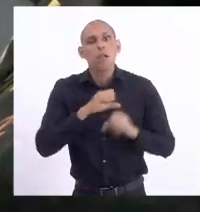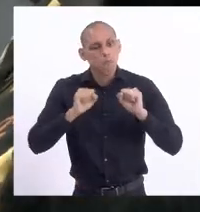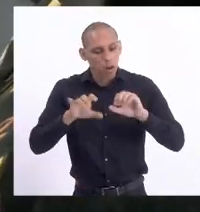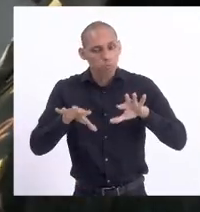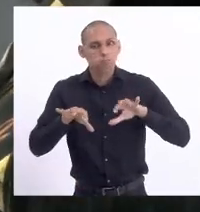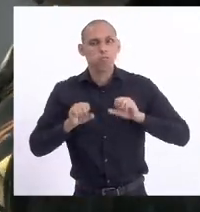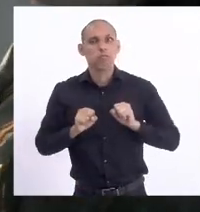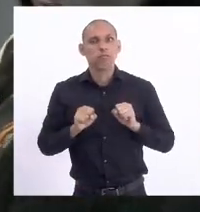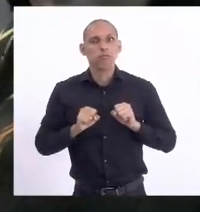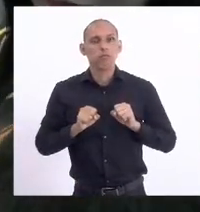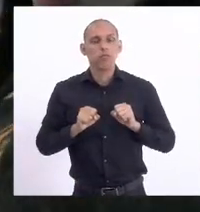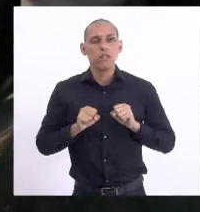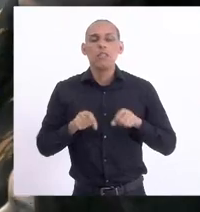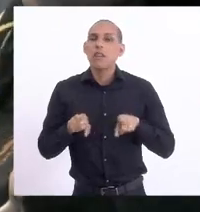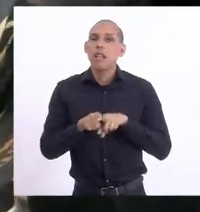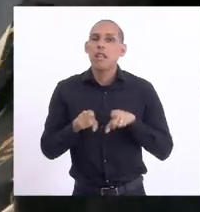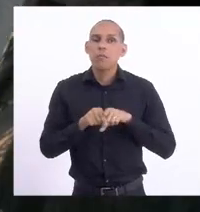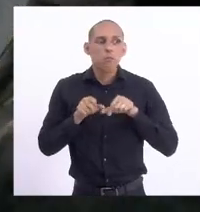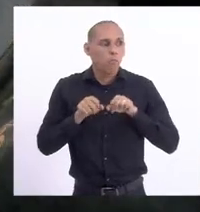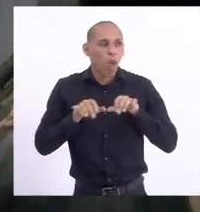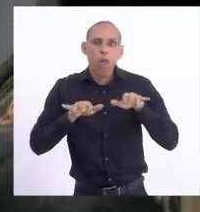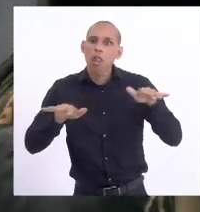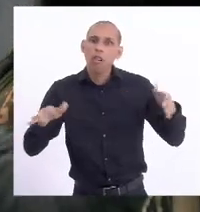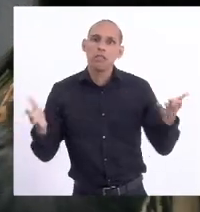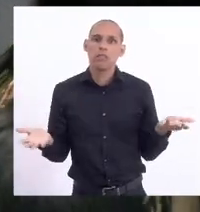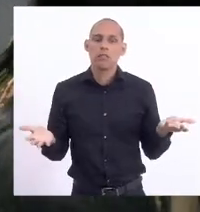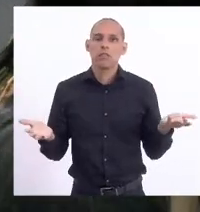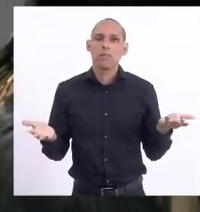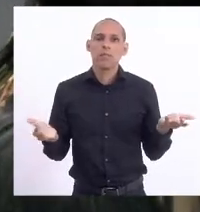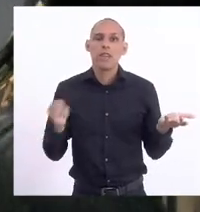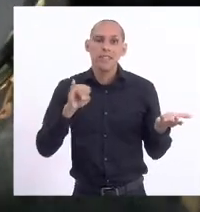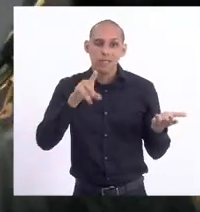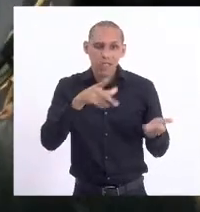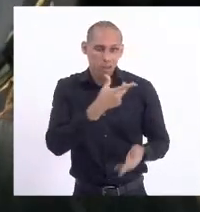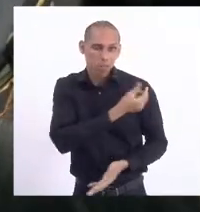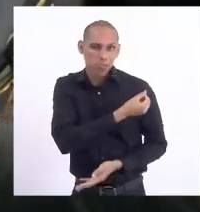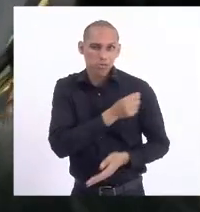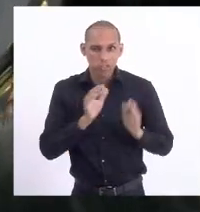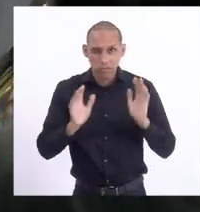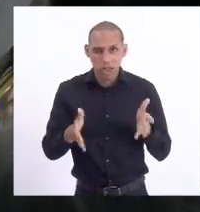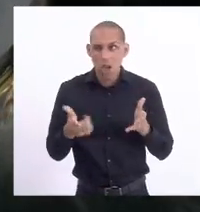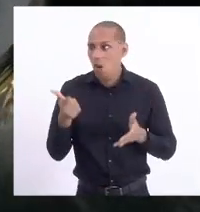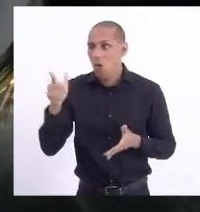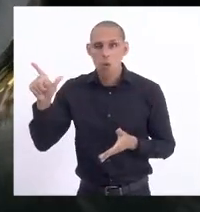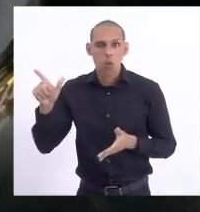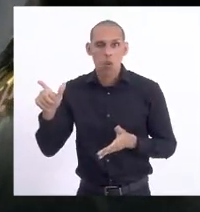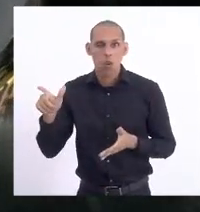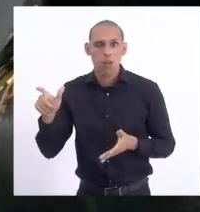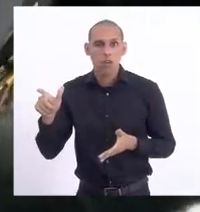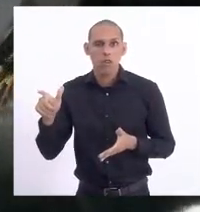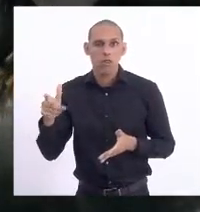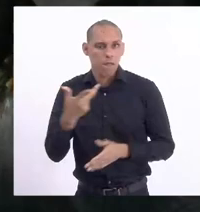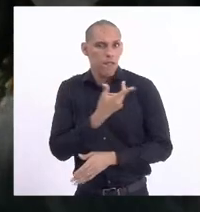o vírus e, mais que isso, você transmite. Então, se você está garantido vacinado, por que quem não está vacinado